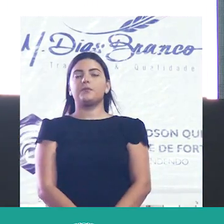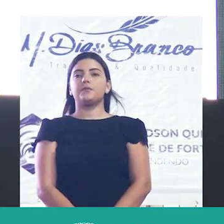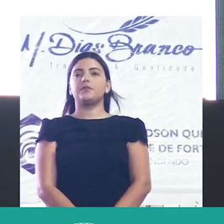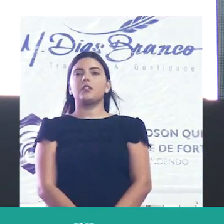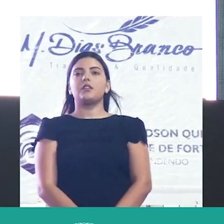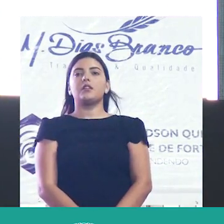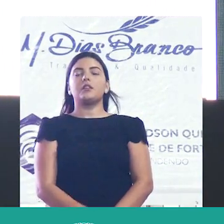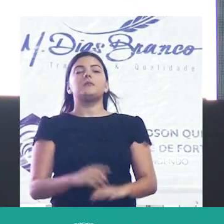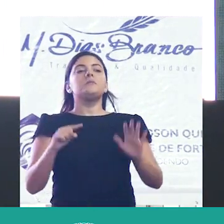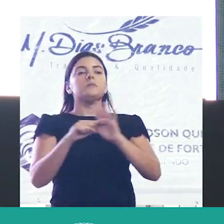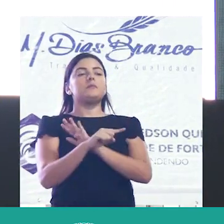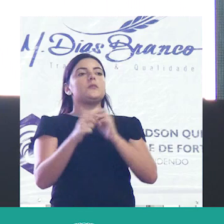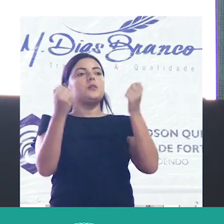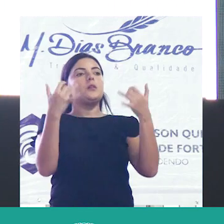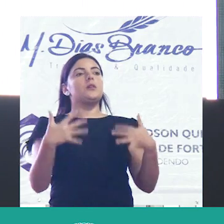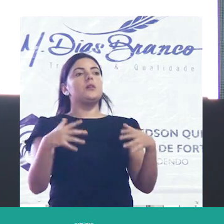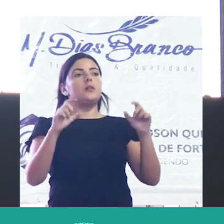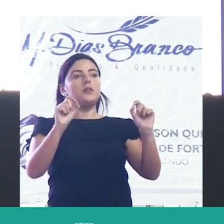Essa questão dizia assim: